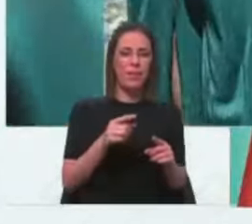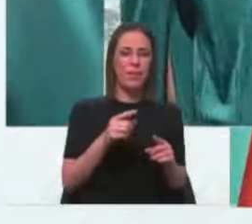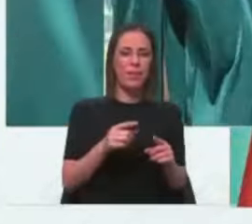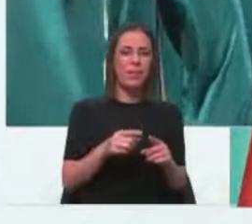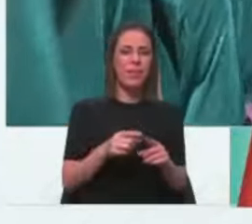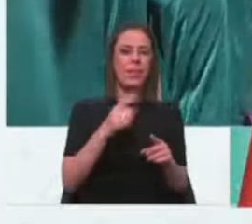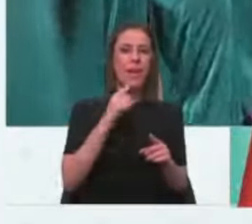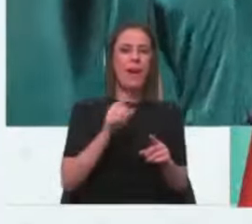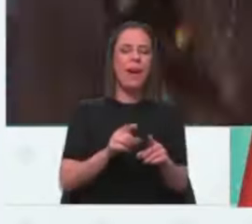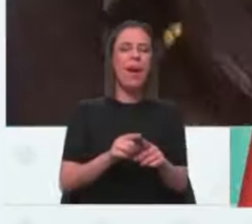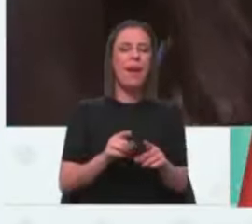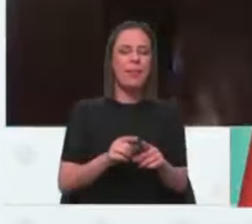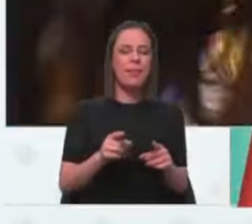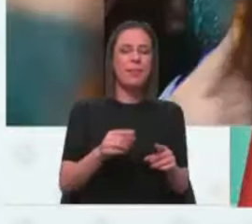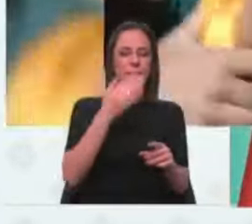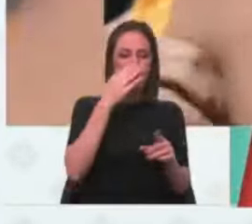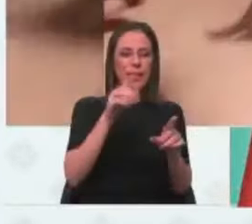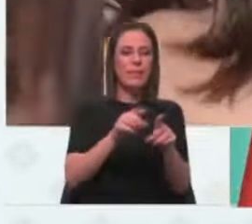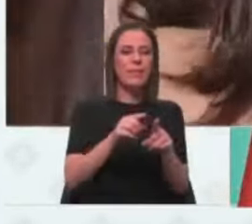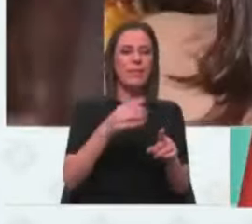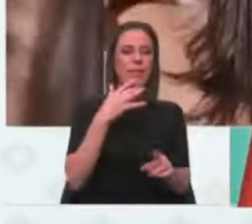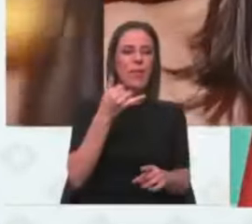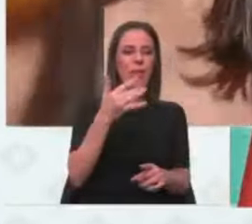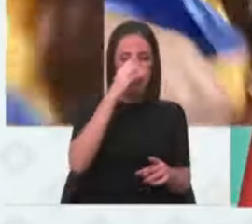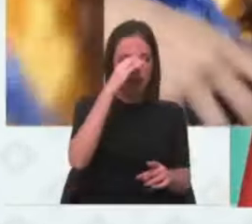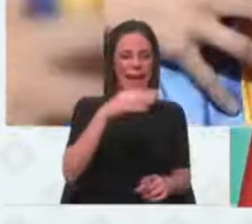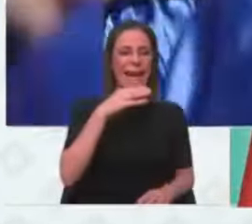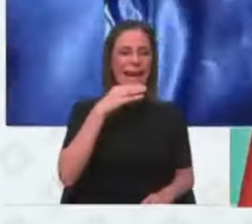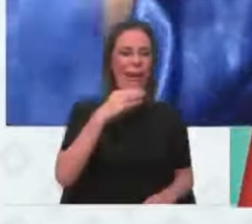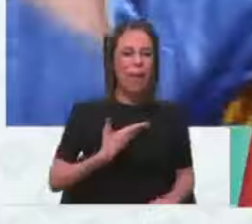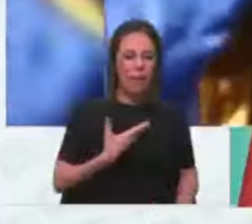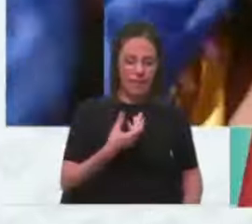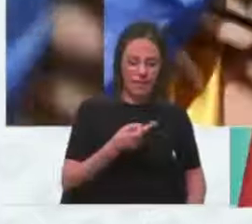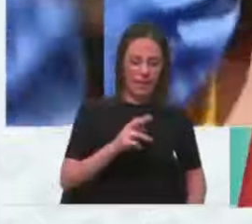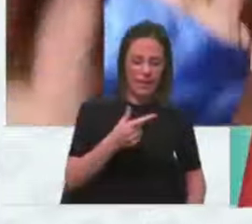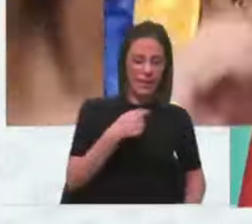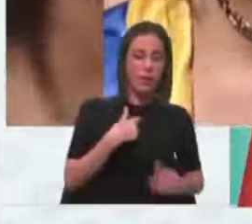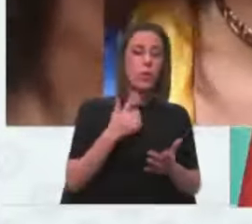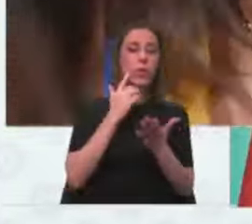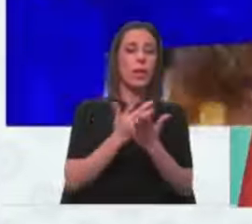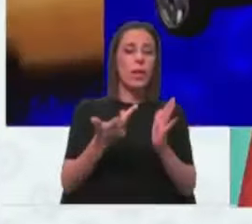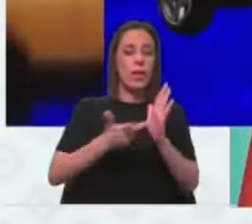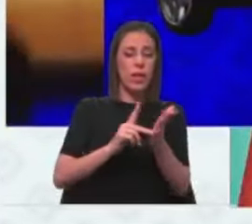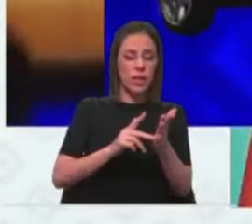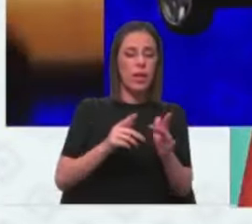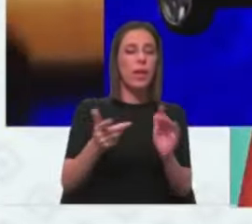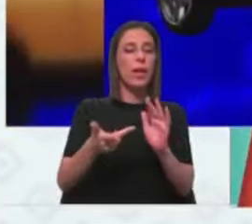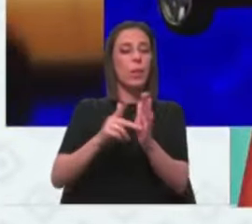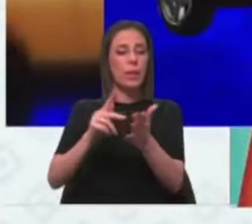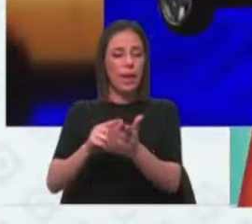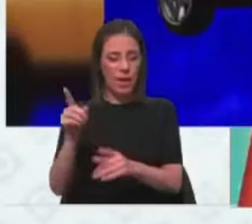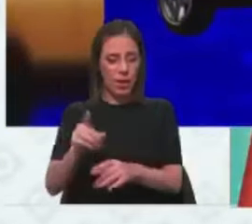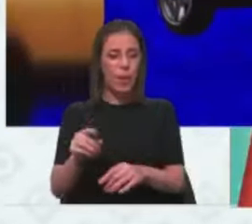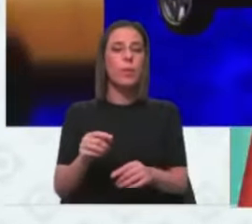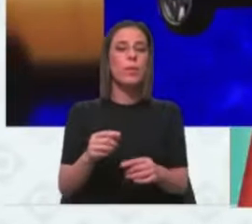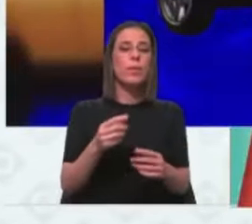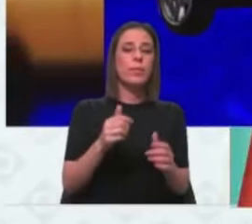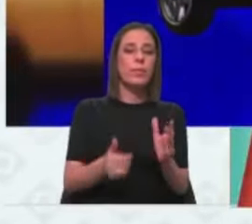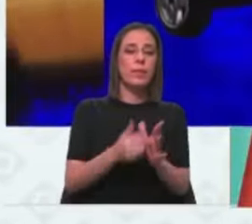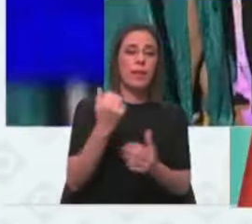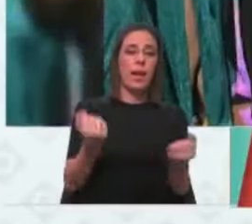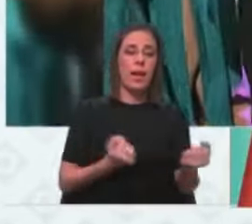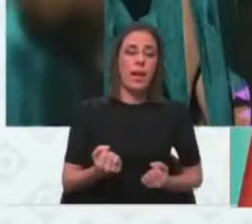Era o D'Artagnan, exato. Era a cara de... Tinha 21. 21 anos e estava a estudar Engenharia Eletrotécnica no Técnico. Sim. Agora ganhei o